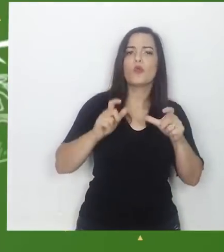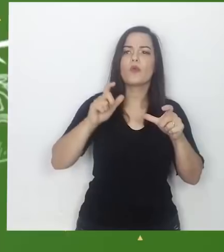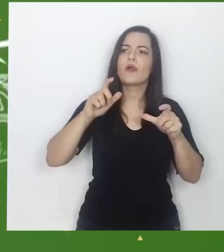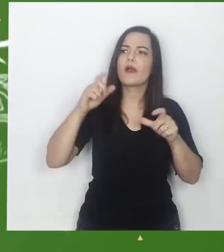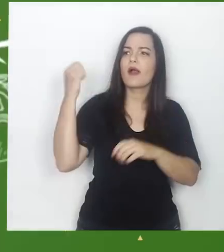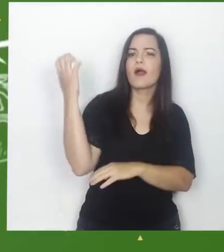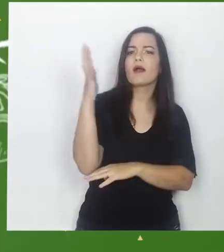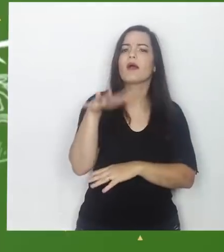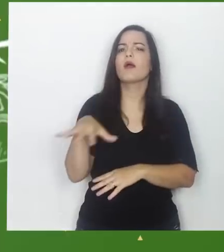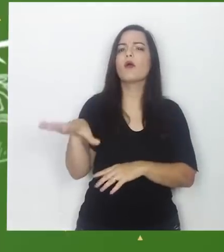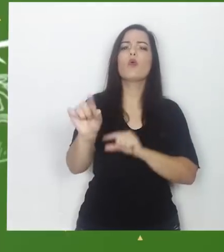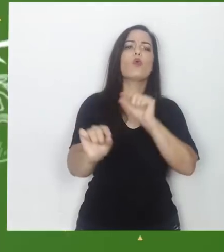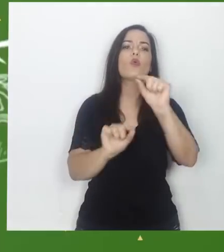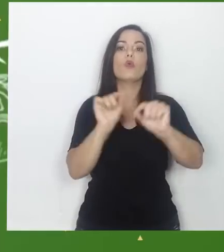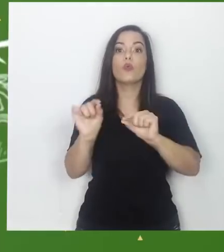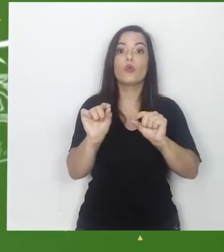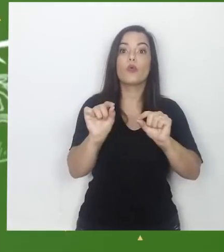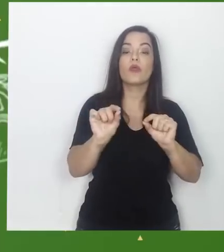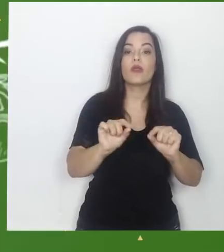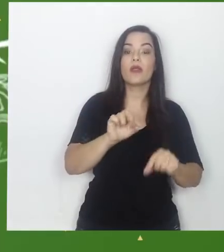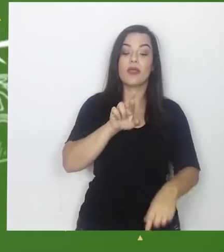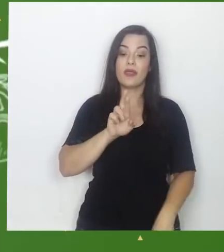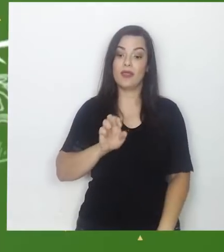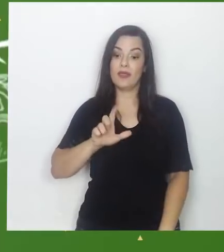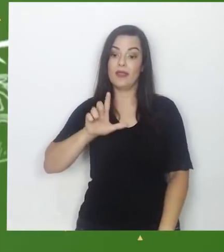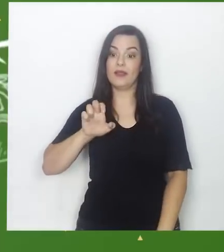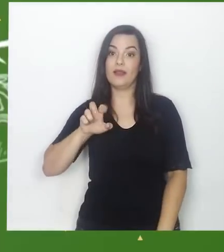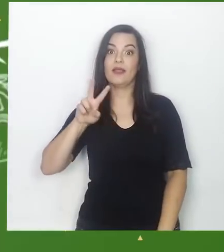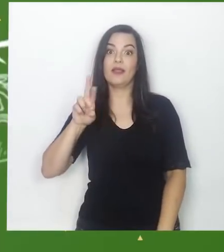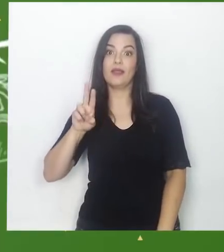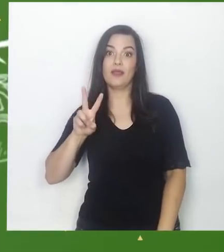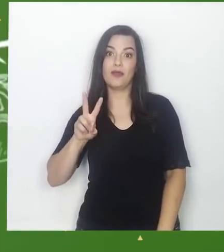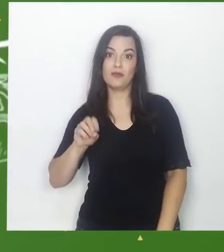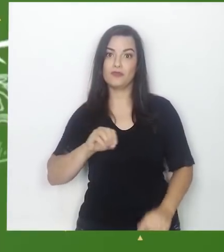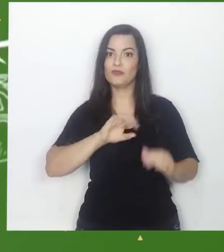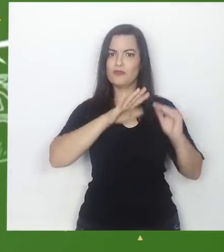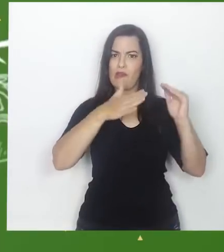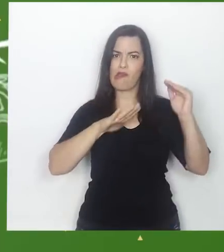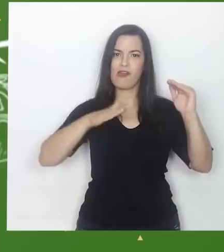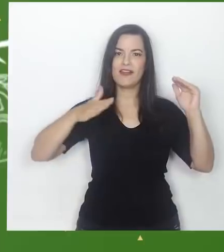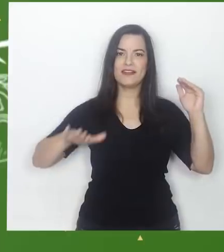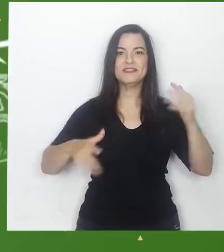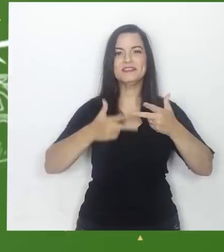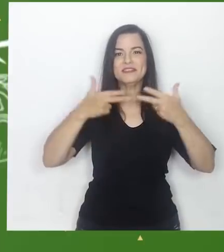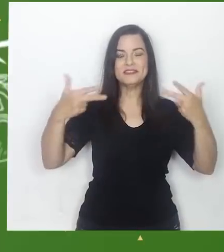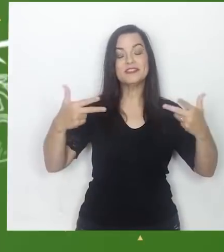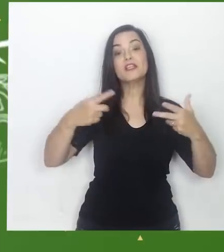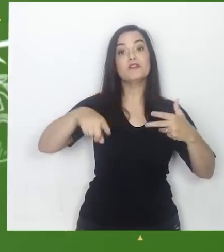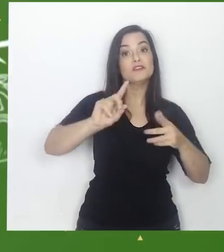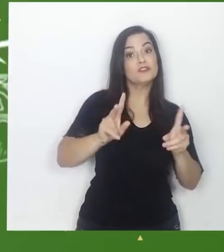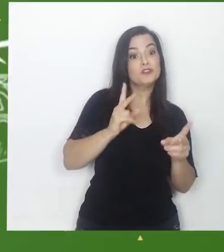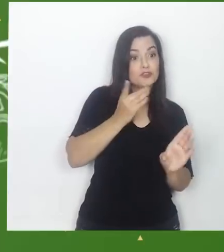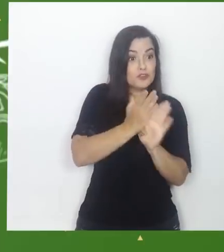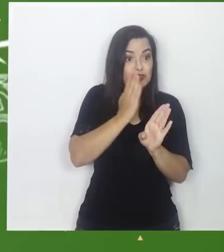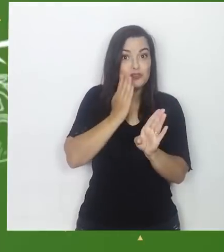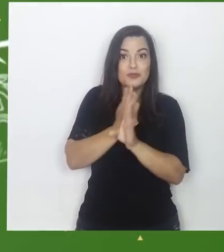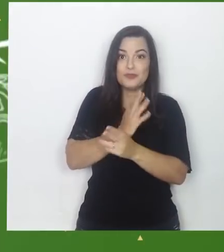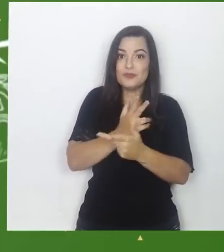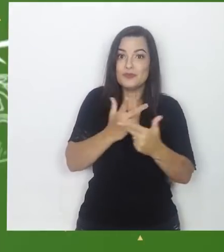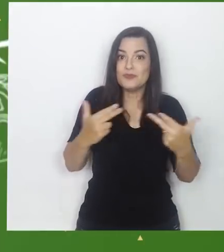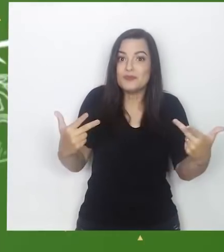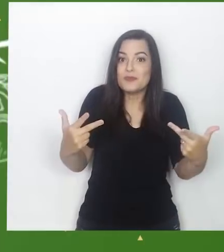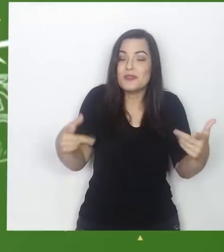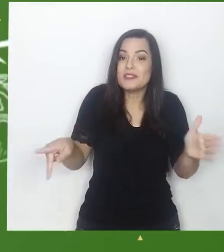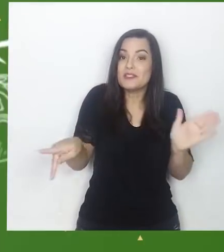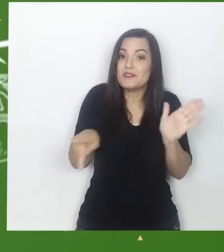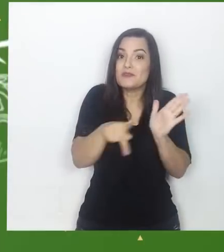relevo. Vocês descobriram algumas coisas bem legais, algumas características bem peculiares que montam aí